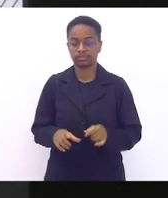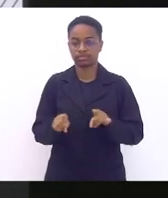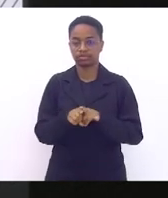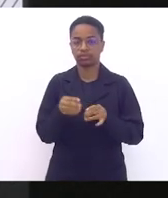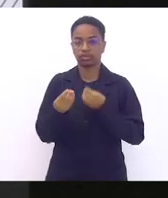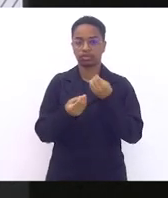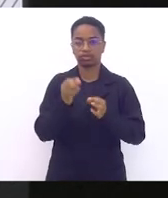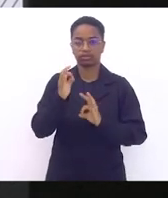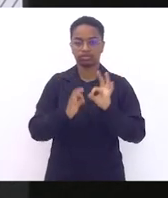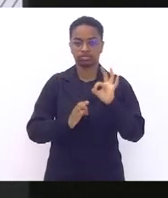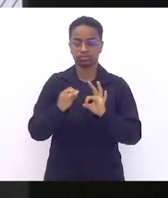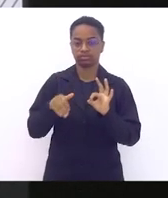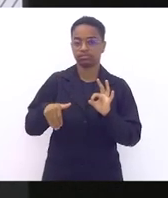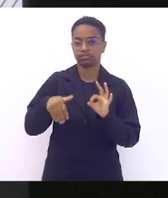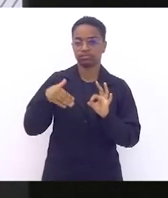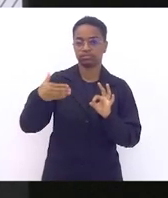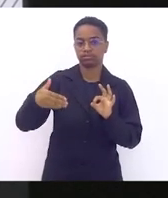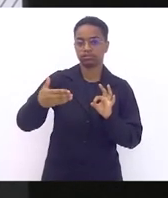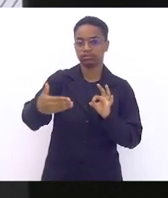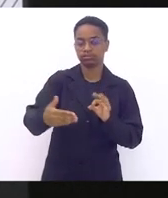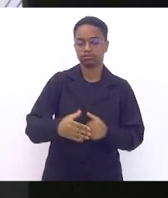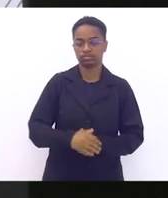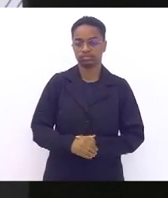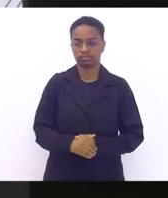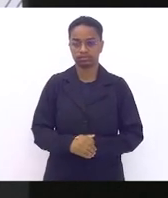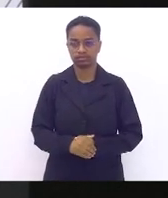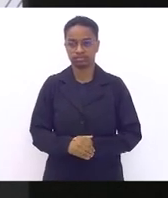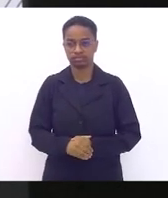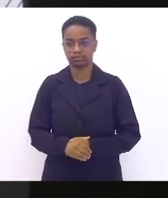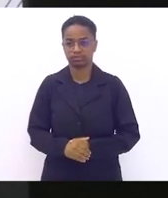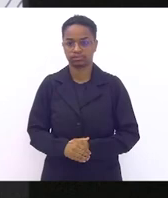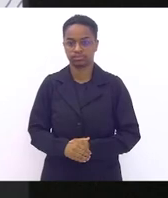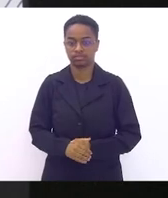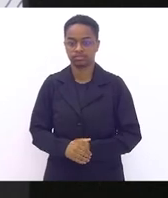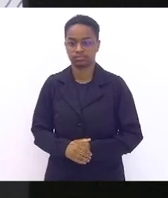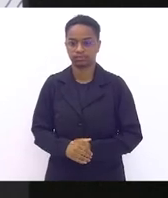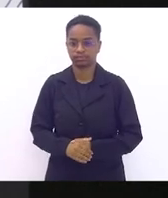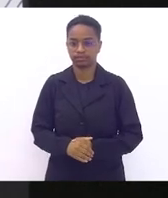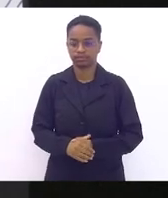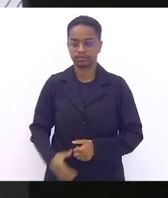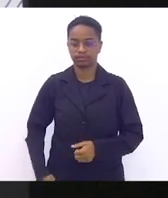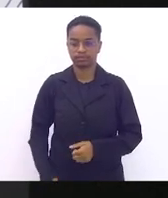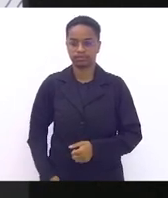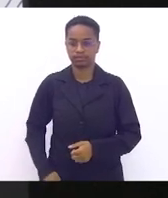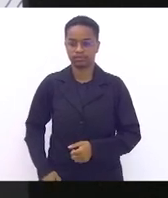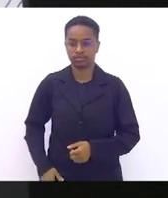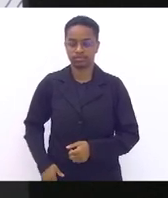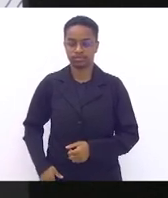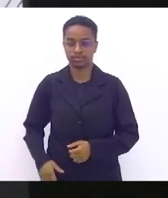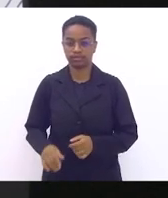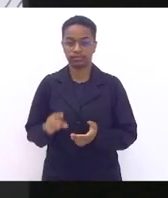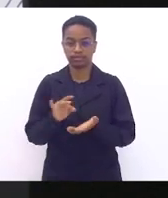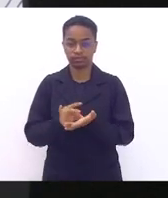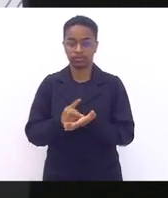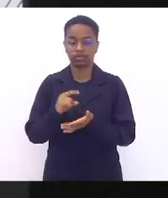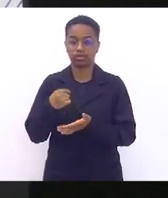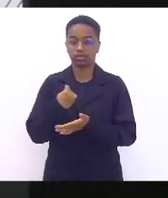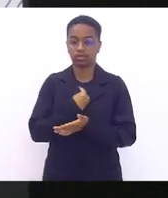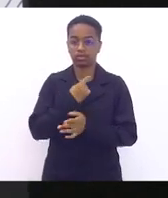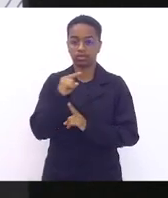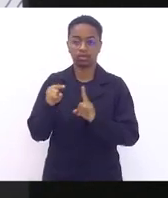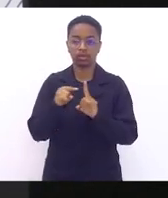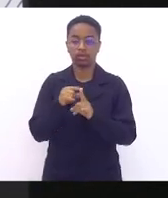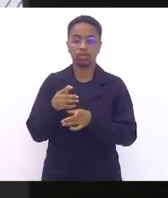para os próximos, anos. Pode passar. Na verdade, a gente está contando a utilização desse recurso de setembro de 2022 para